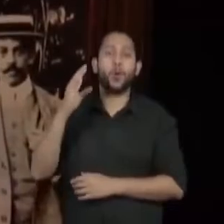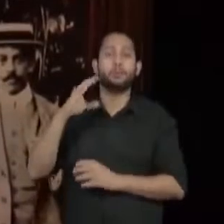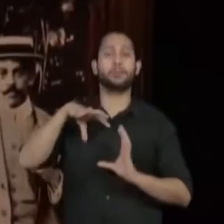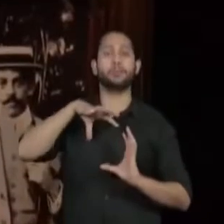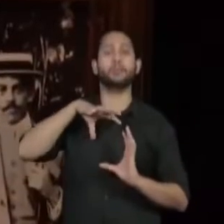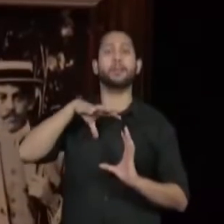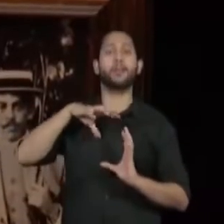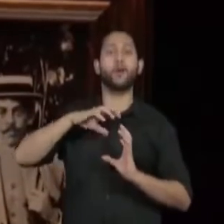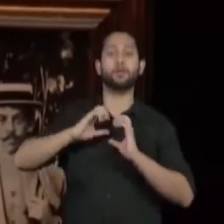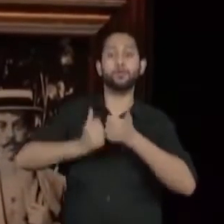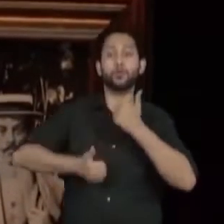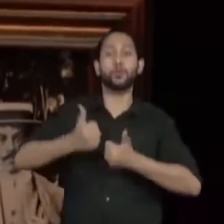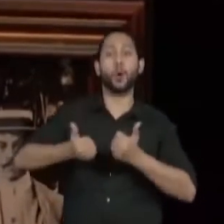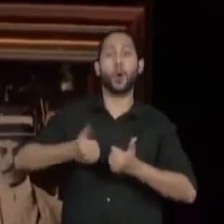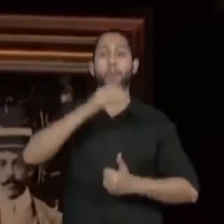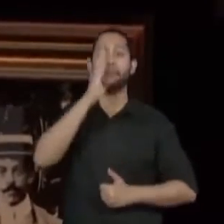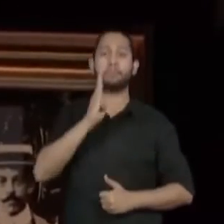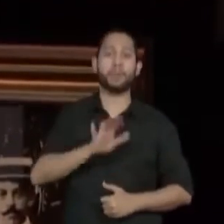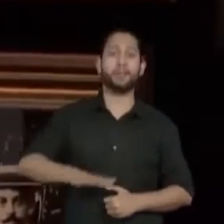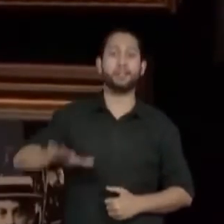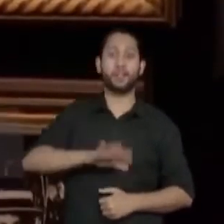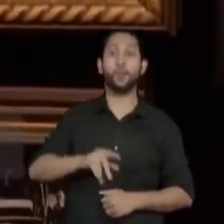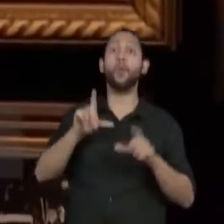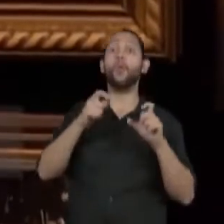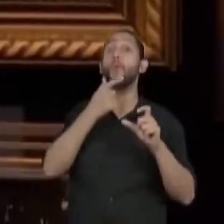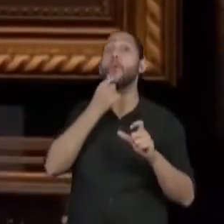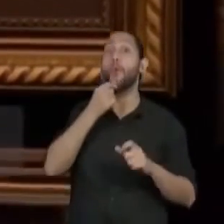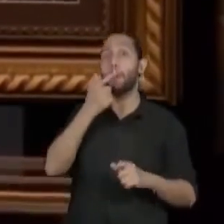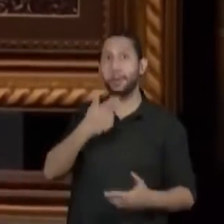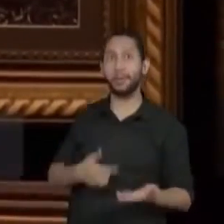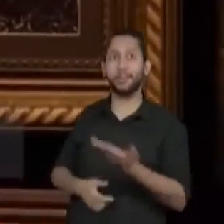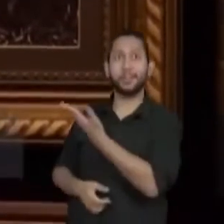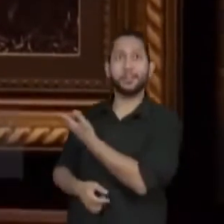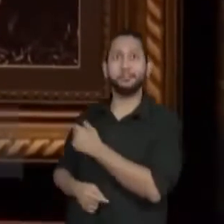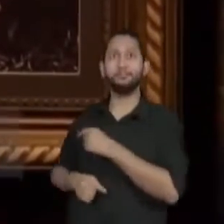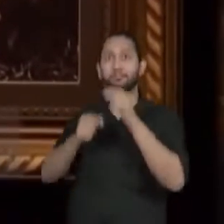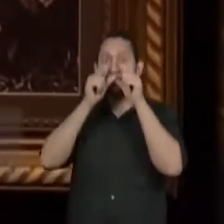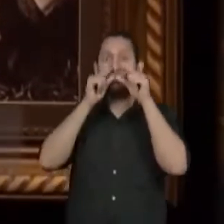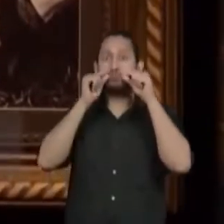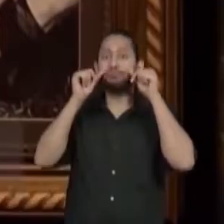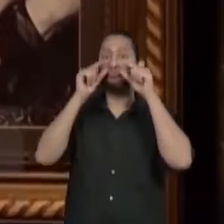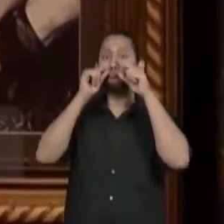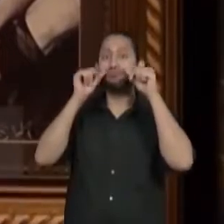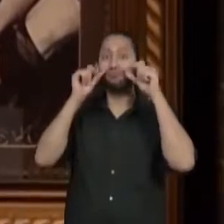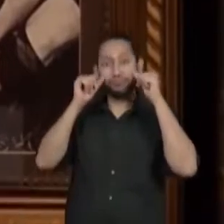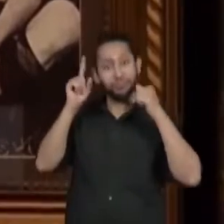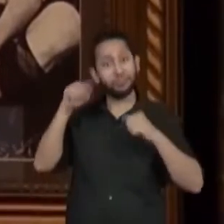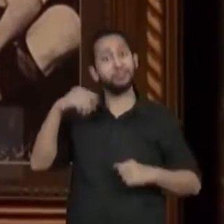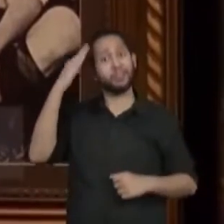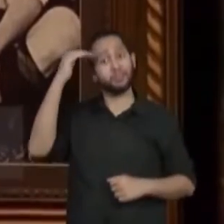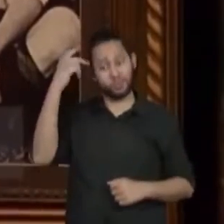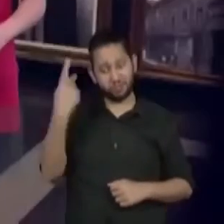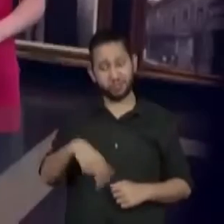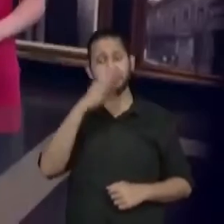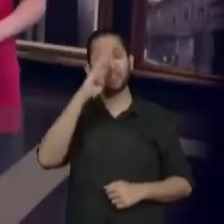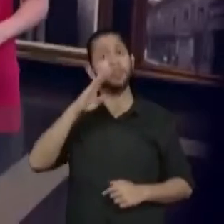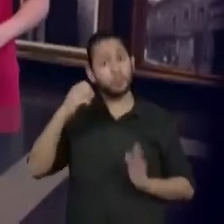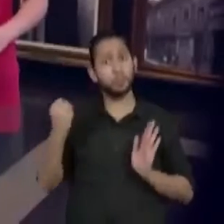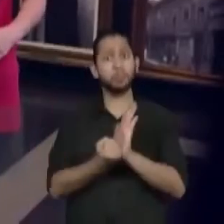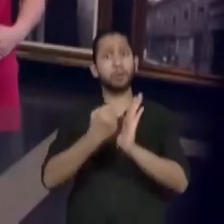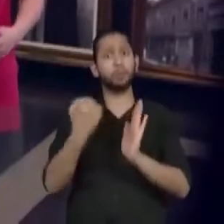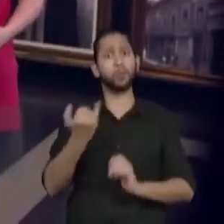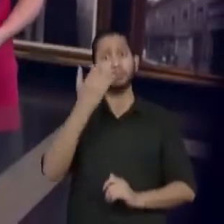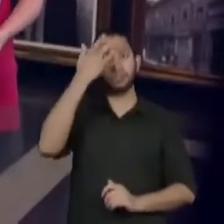para vocês terem um conhecimento de quem ele é, né? Uma figura muito importante para esse esporte aqui no nosso país. Isso, por isso que